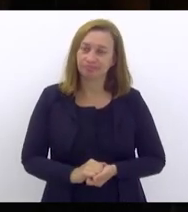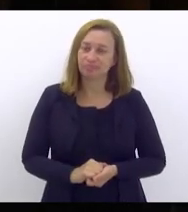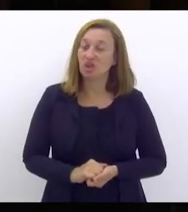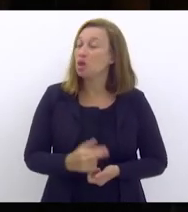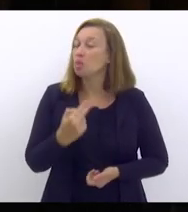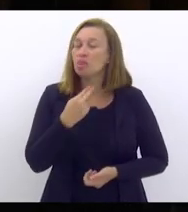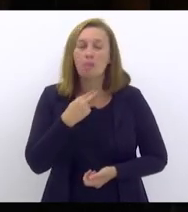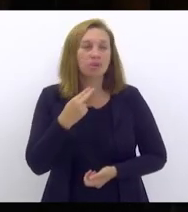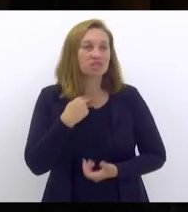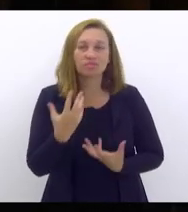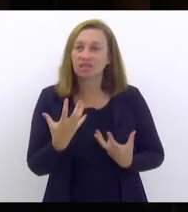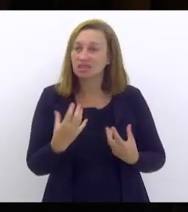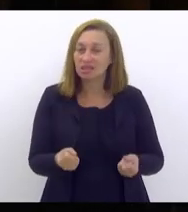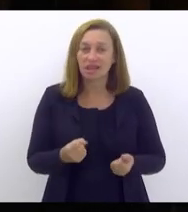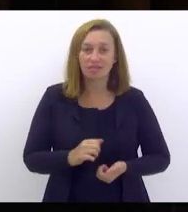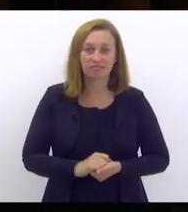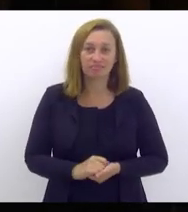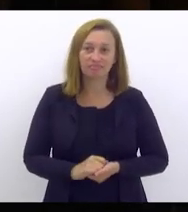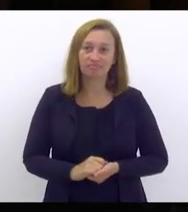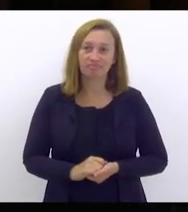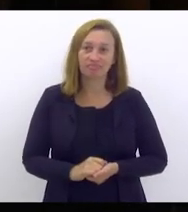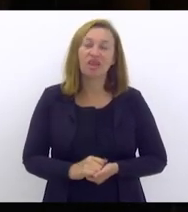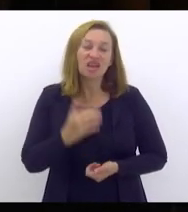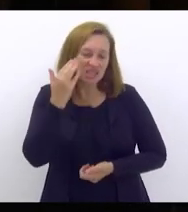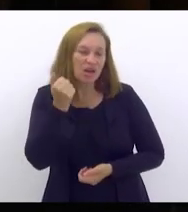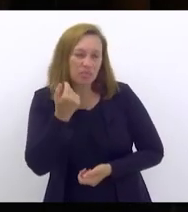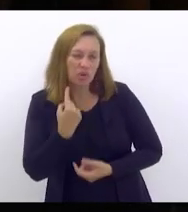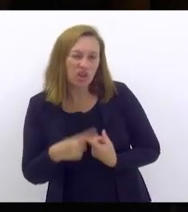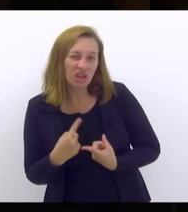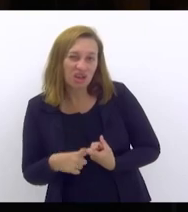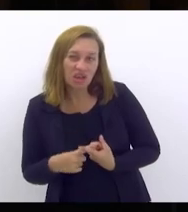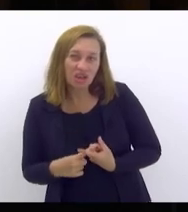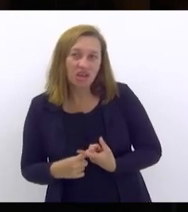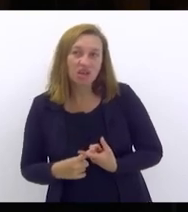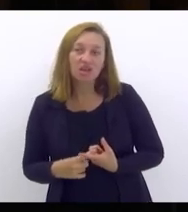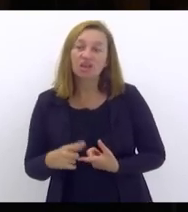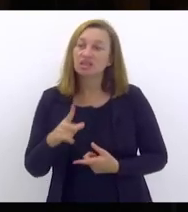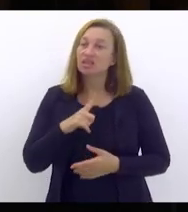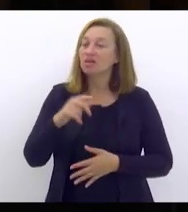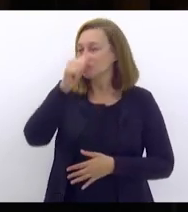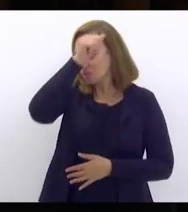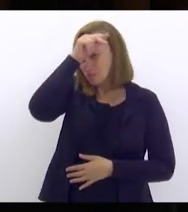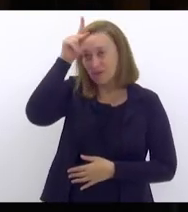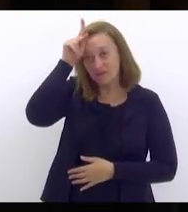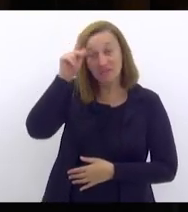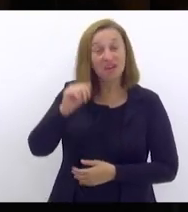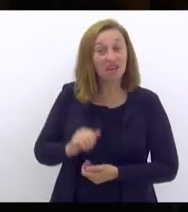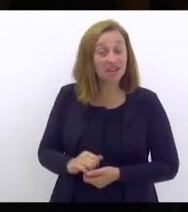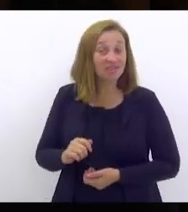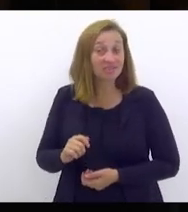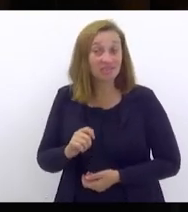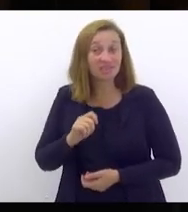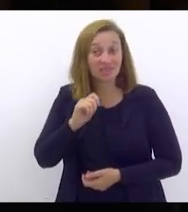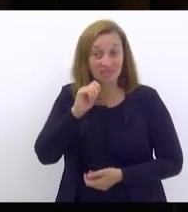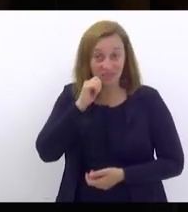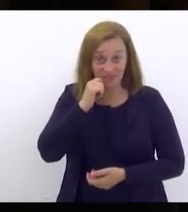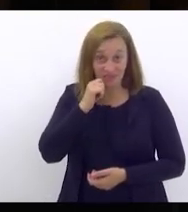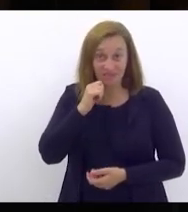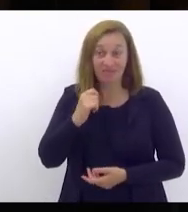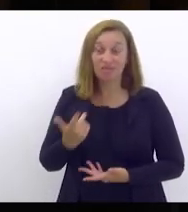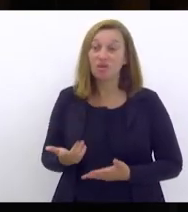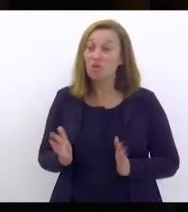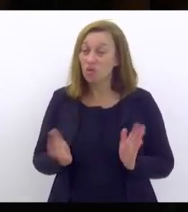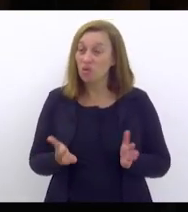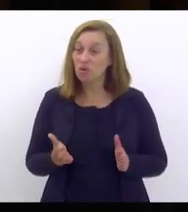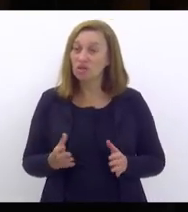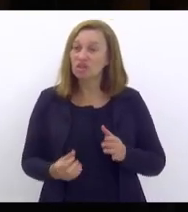Não podemos aceitar isso. Sabe por quê? Porque nós temos um prefeito na cidade hoje que